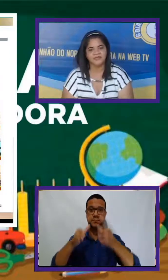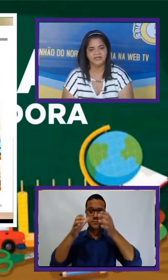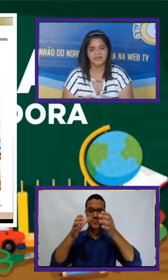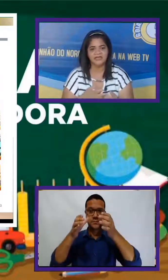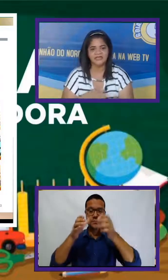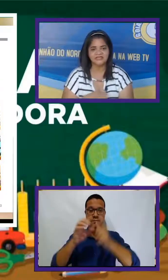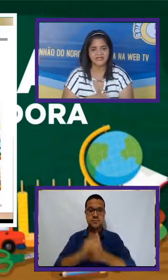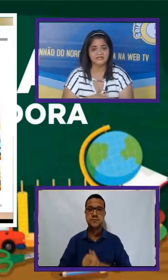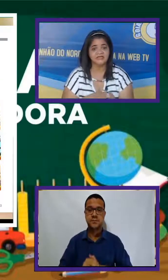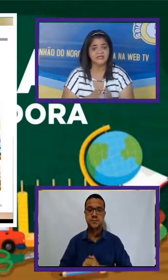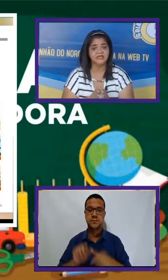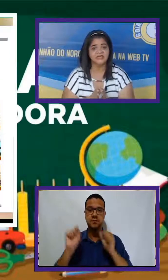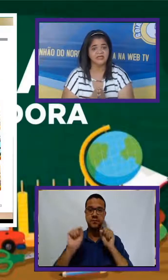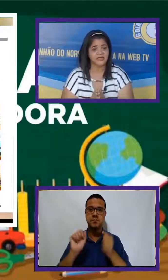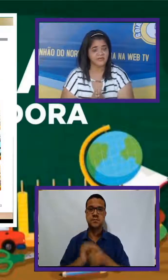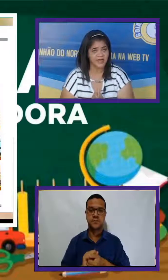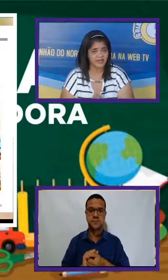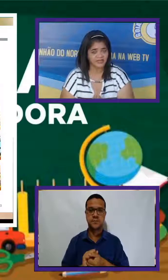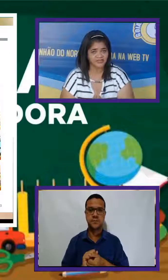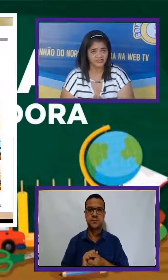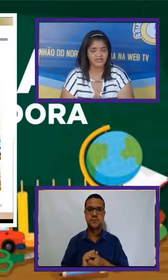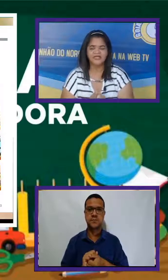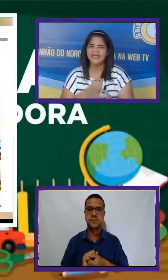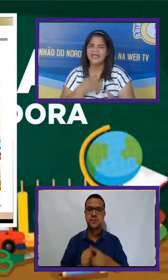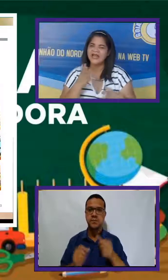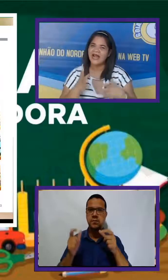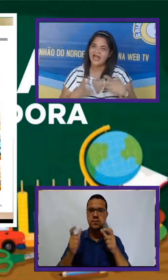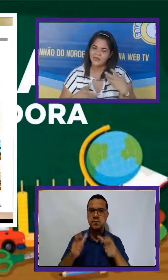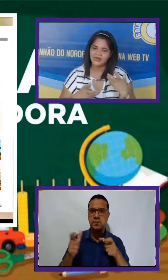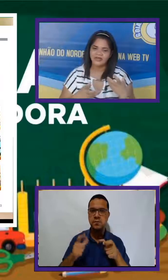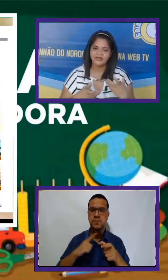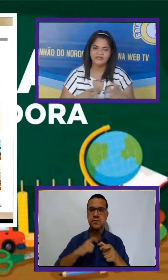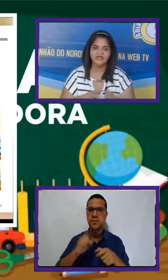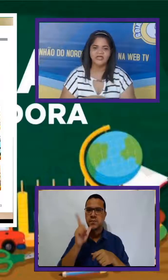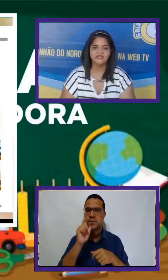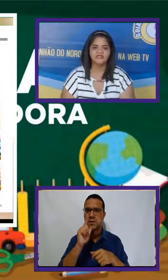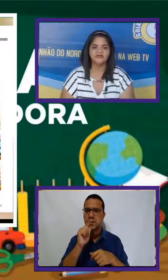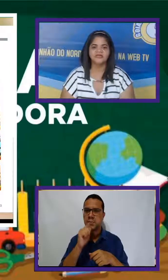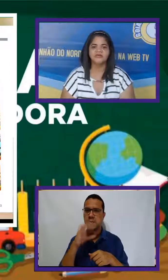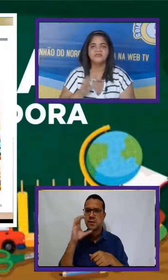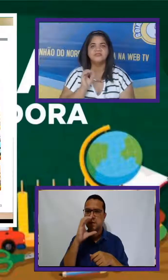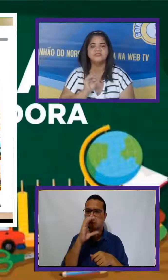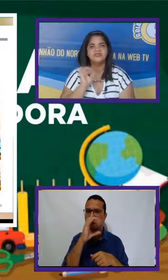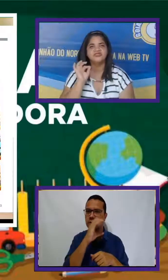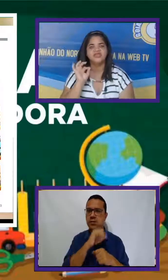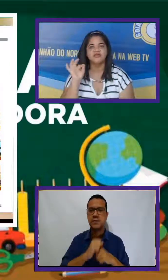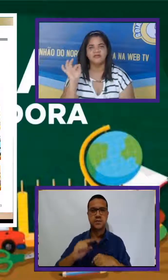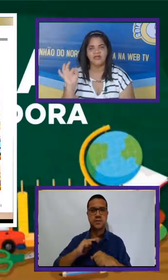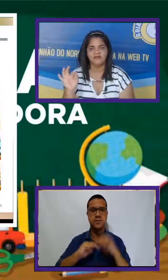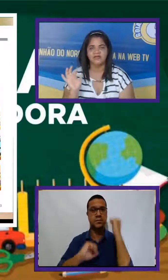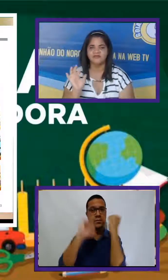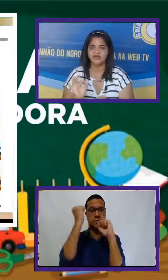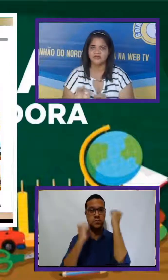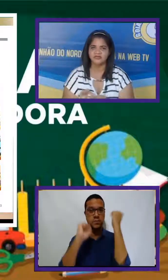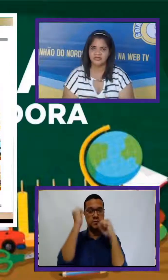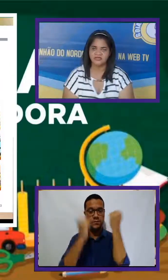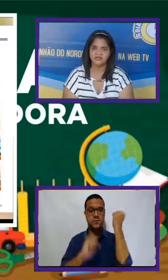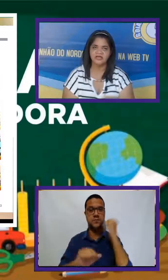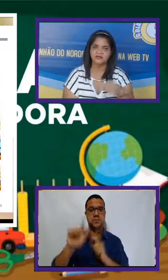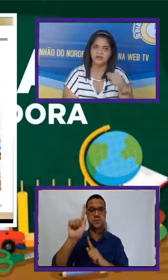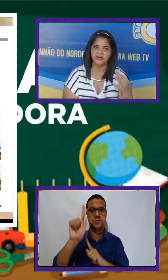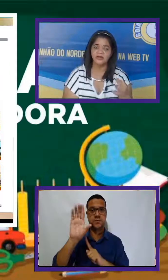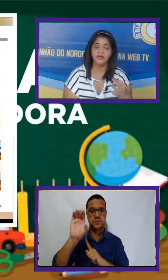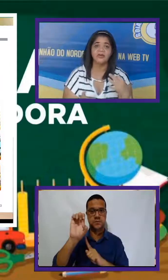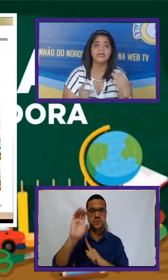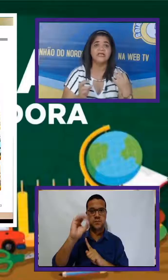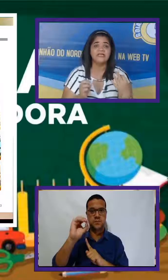Nuclear Nascentes Hidrotermais Que é aquela Água quente Então eu vou ter Uma usina Geotérmica Que vai se